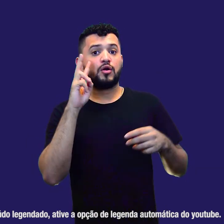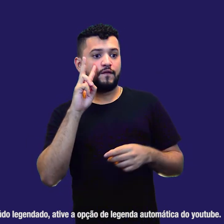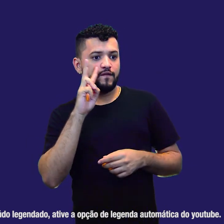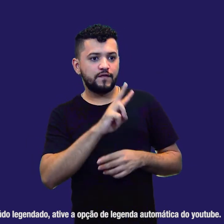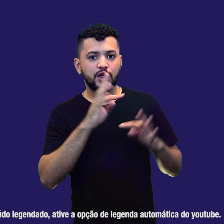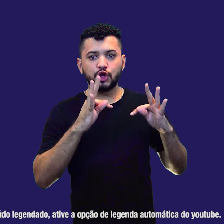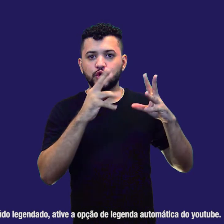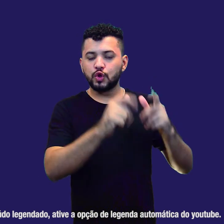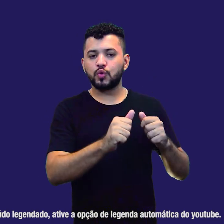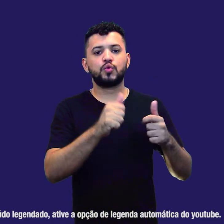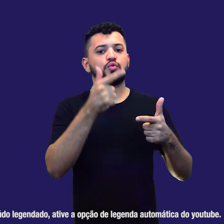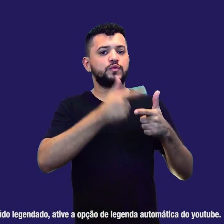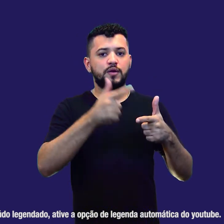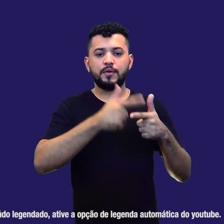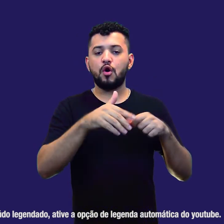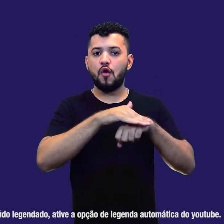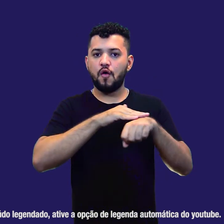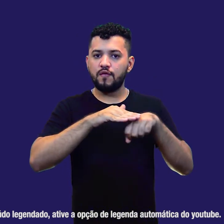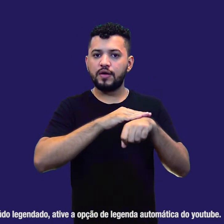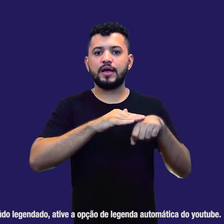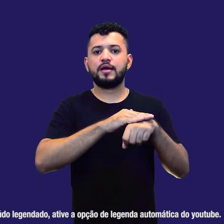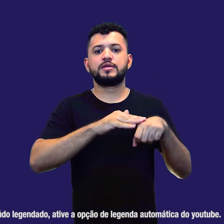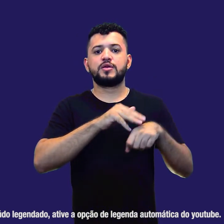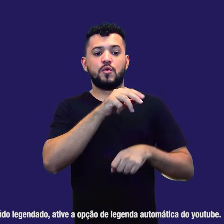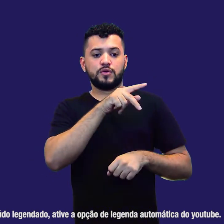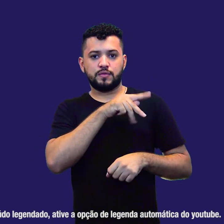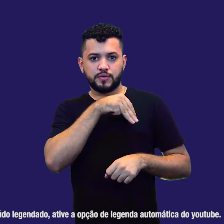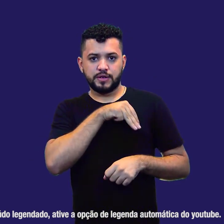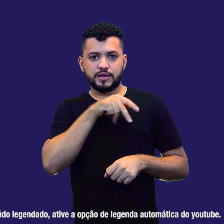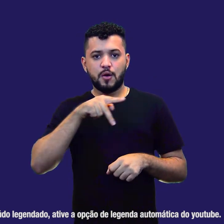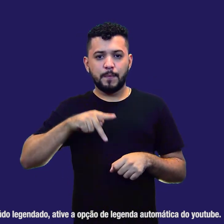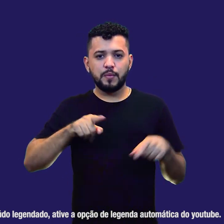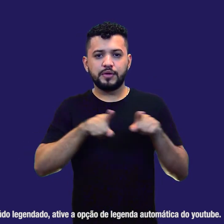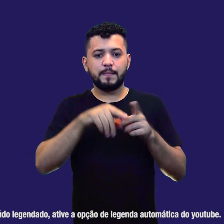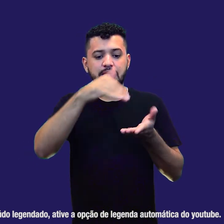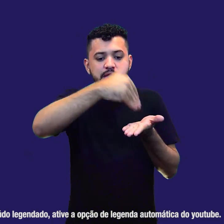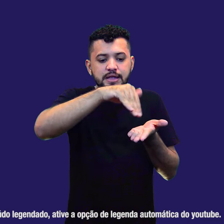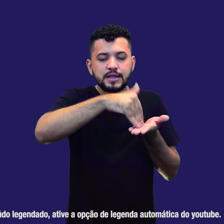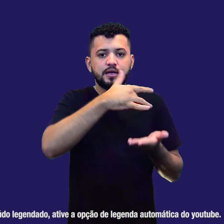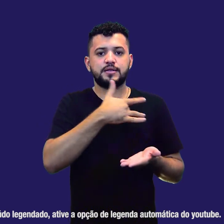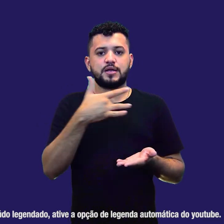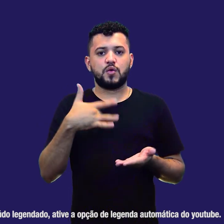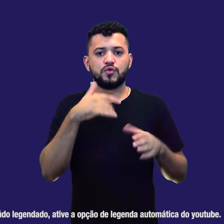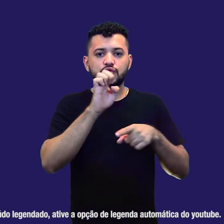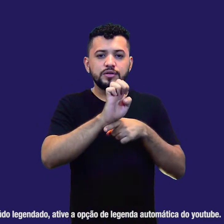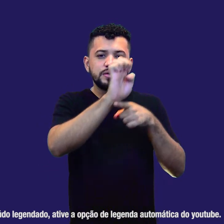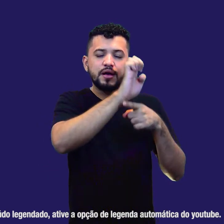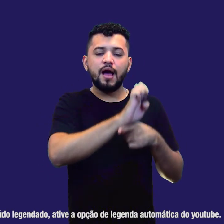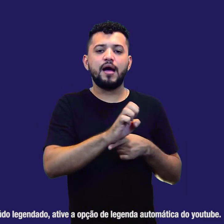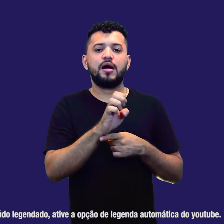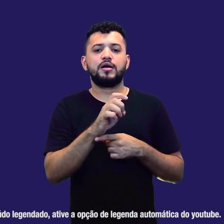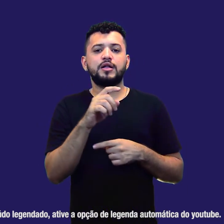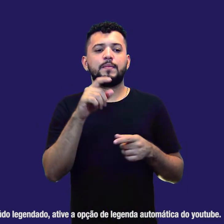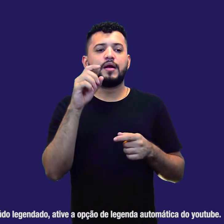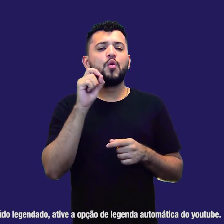conversa muito com os ministérios públicos e secretarias de saúde dos estados para ver o que é preciso para que eles